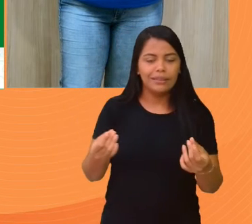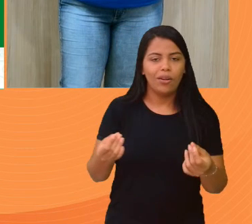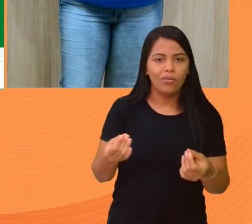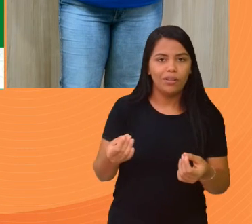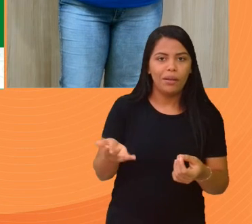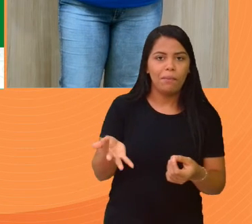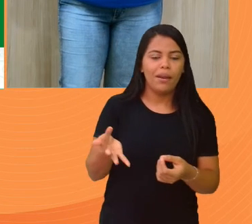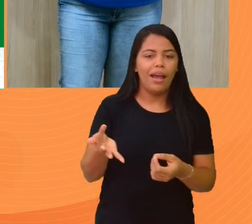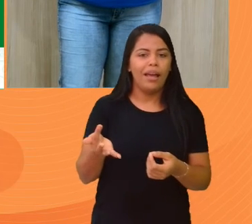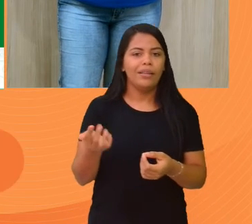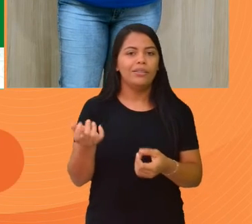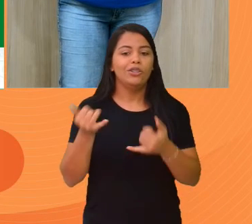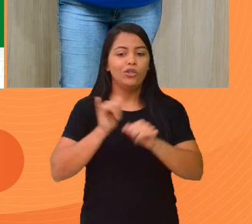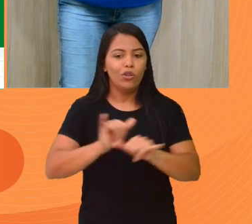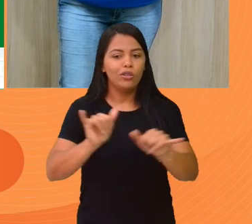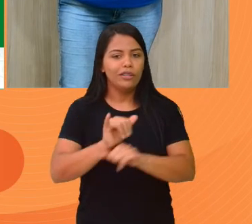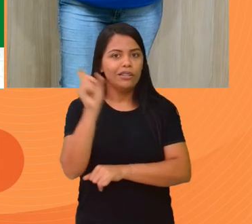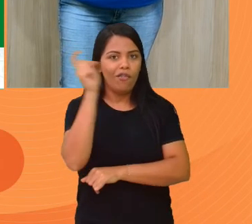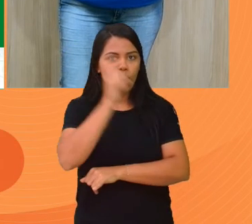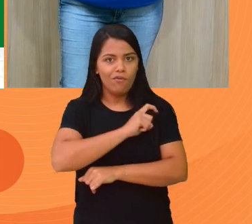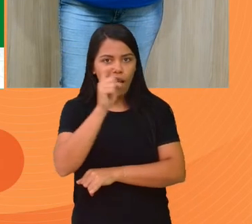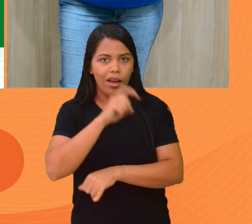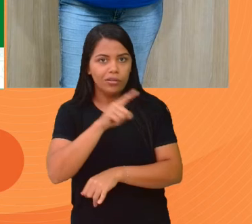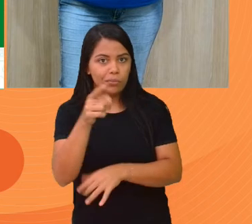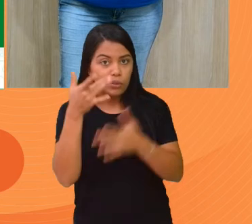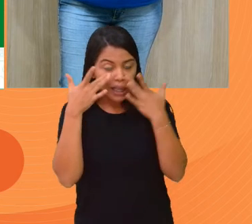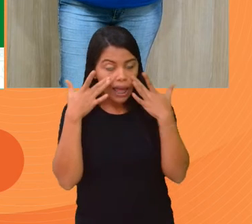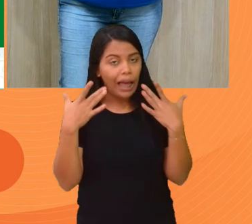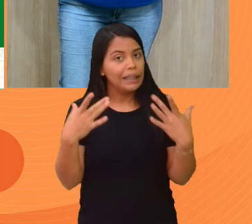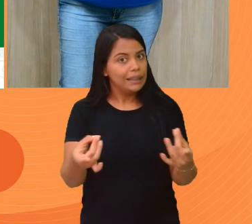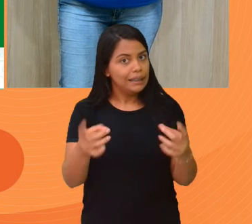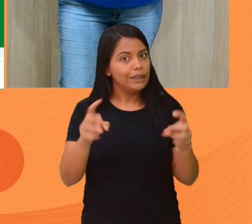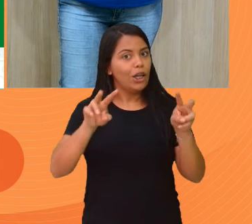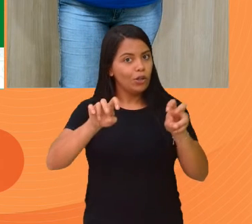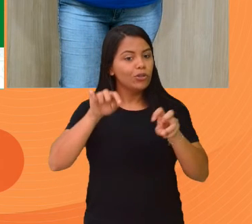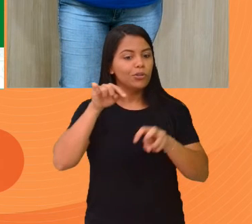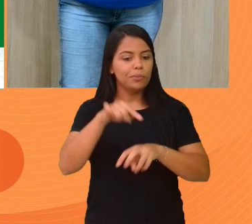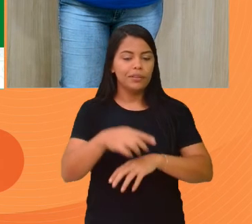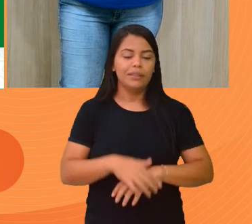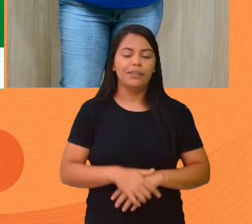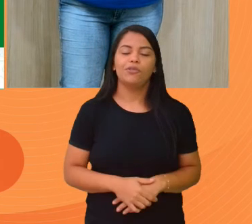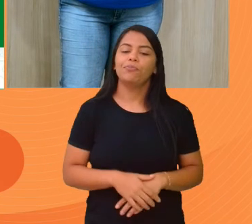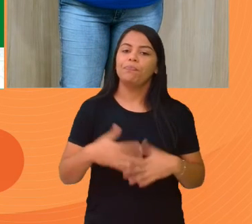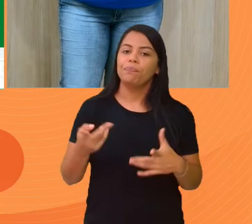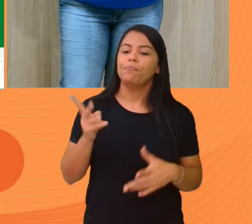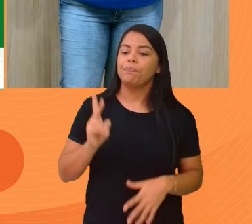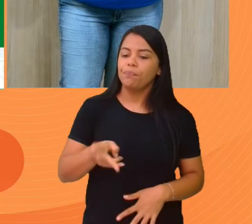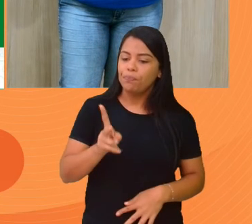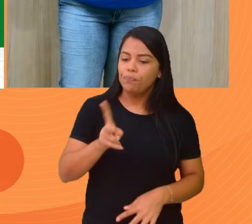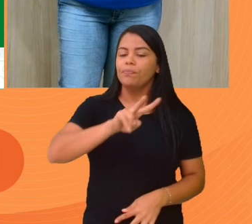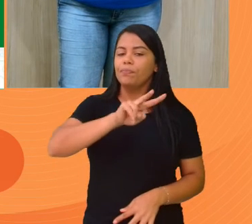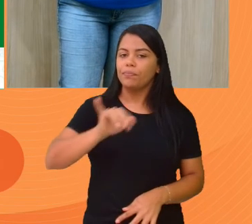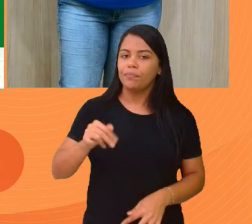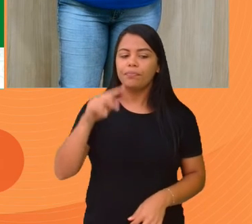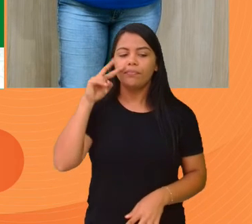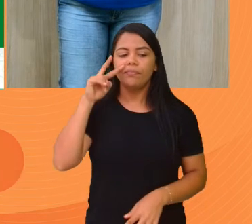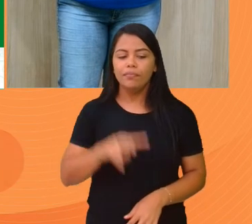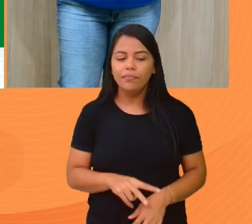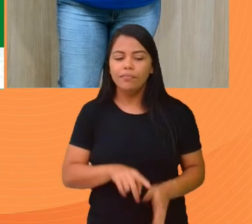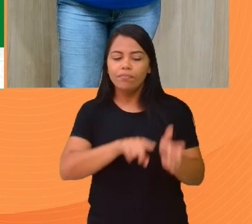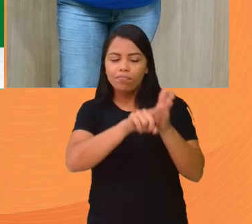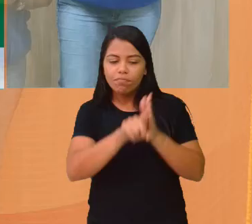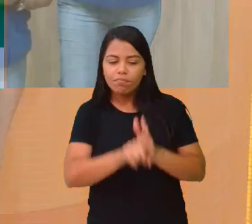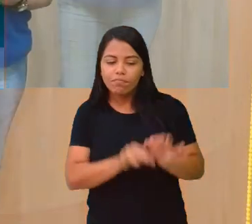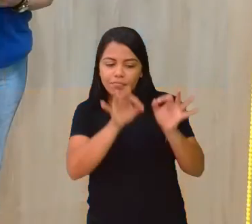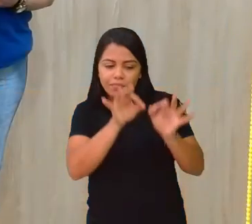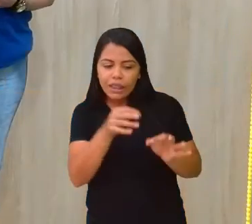Para que todo mundo se ligue nessa história aí de fake news, tá certo? Sempre vão dar uma olhadinha, conferir